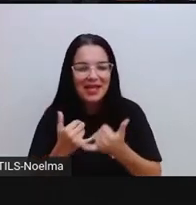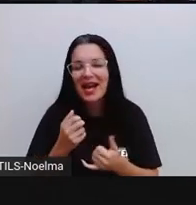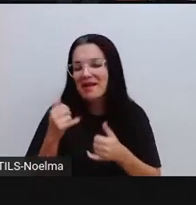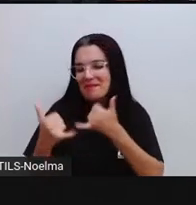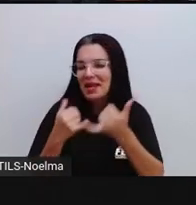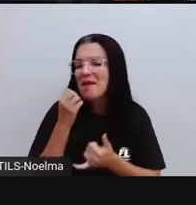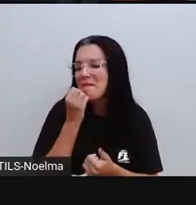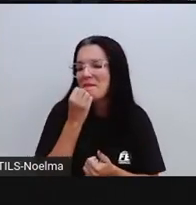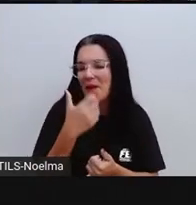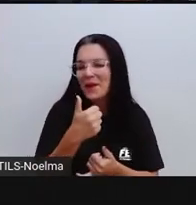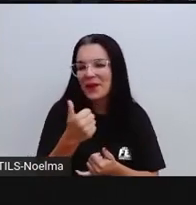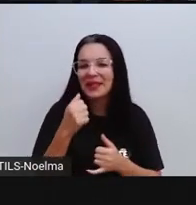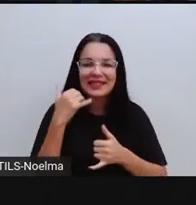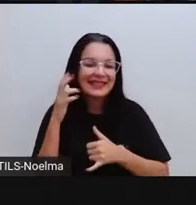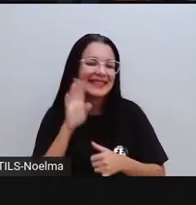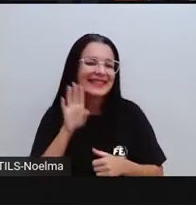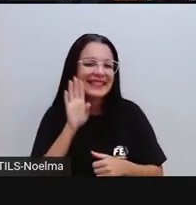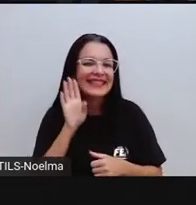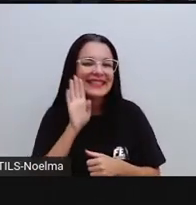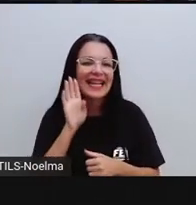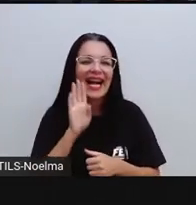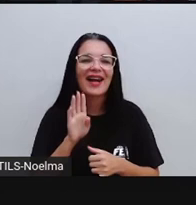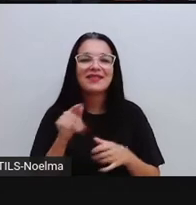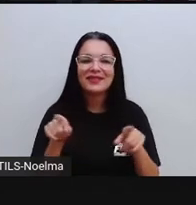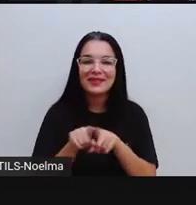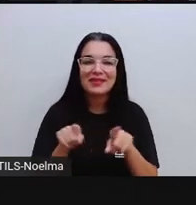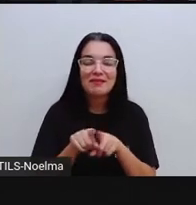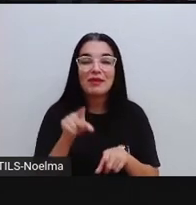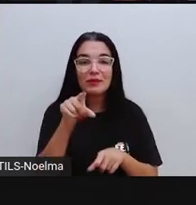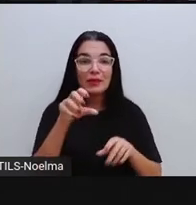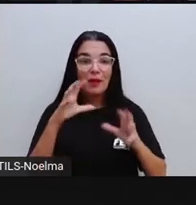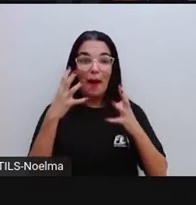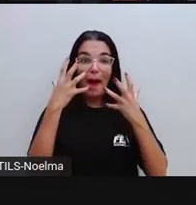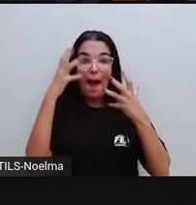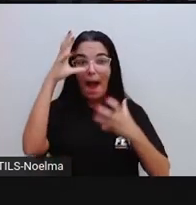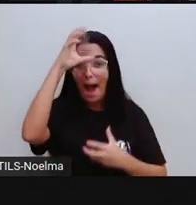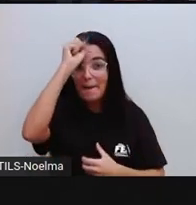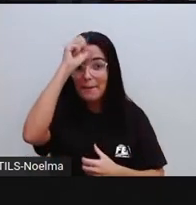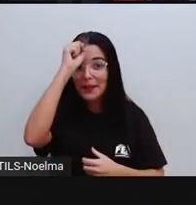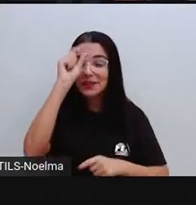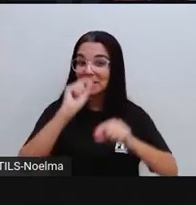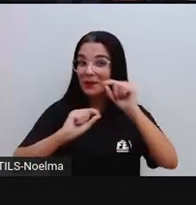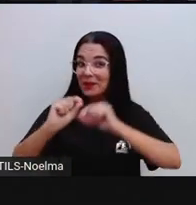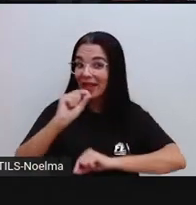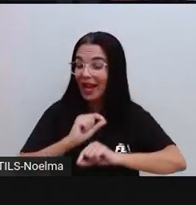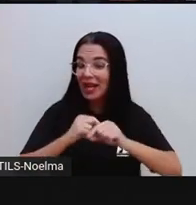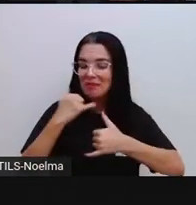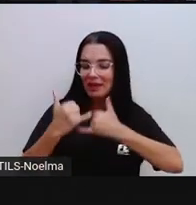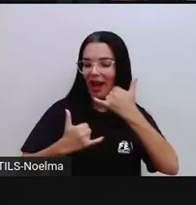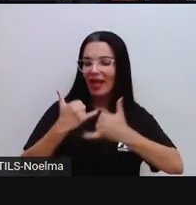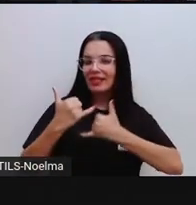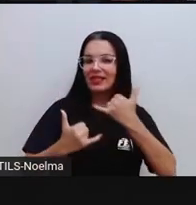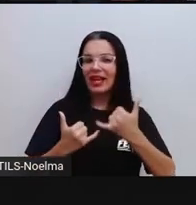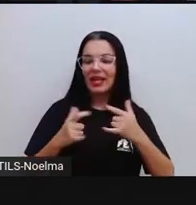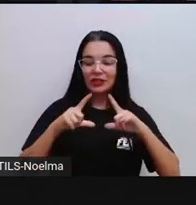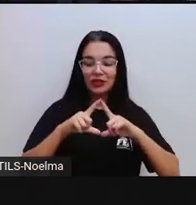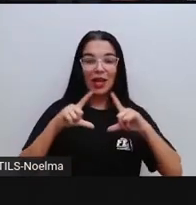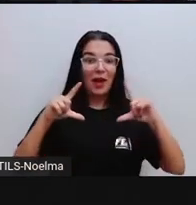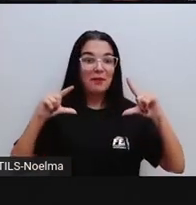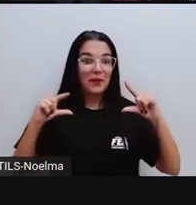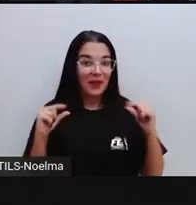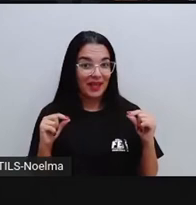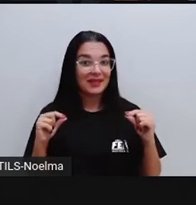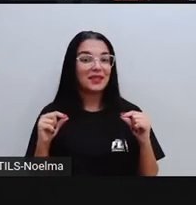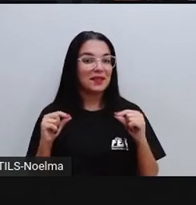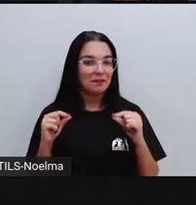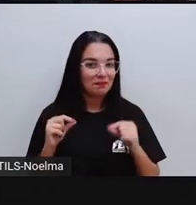legal, muito divertida. E o mais legal ainda é que vocês aprenderam hoje que se trata de uma brincadeira japonesa, né? O